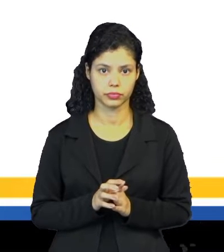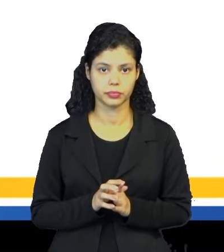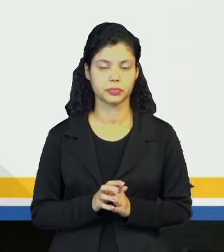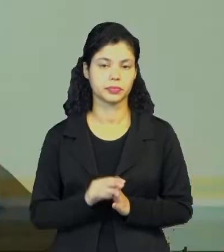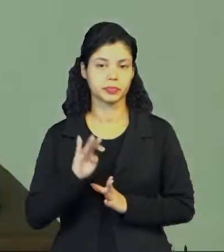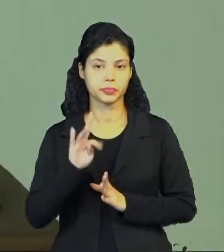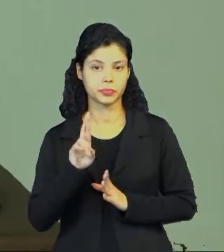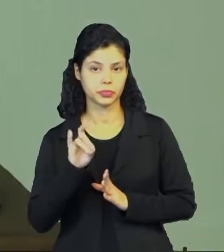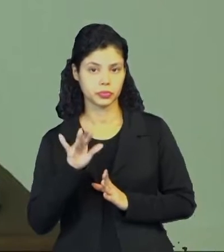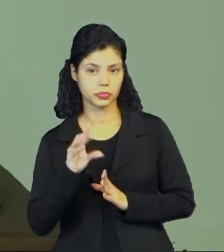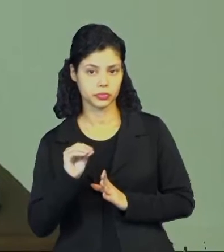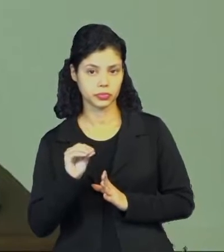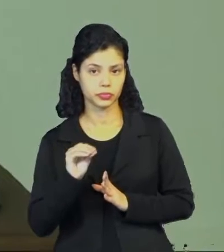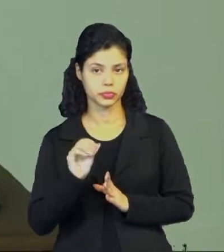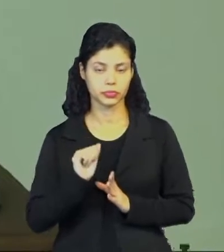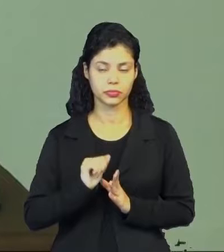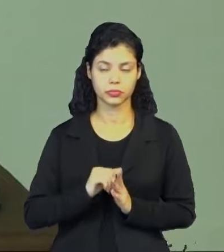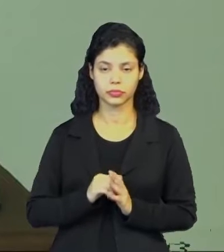Beatriz,